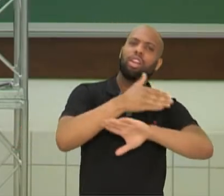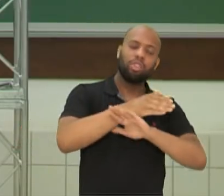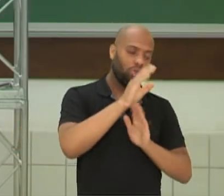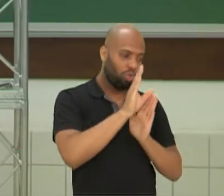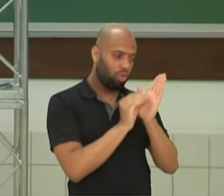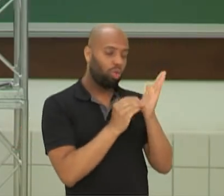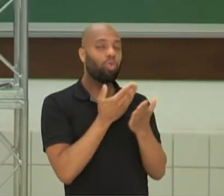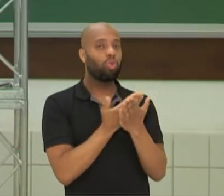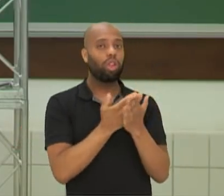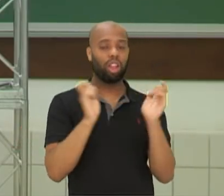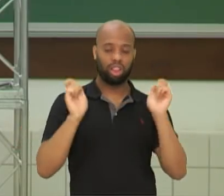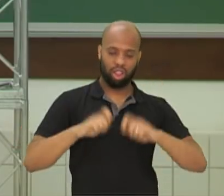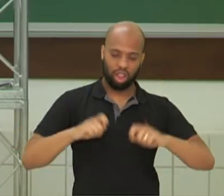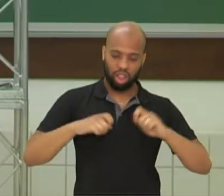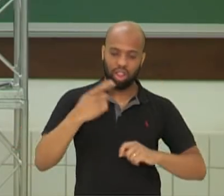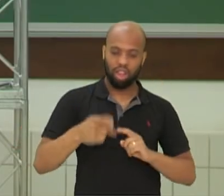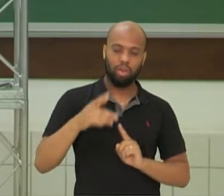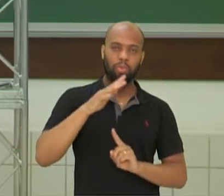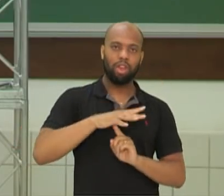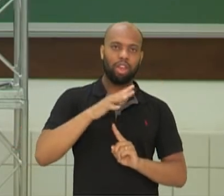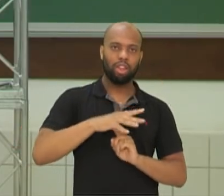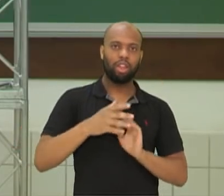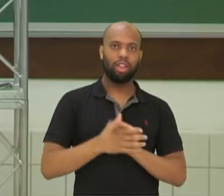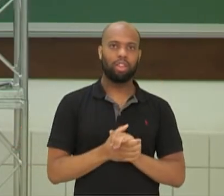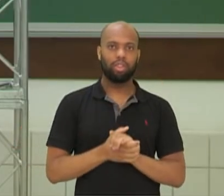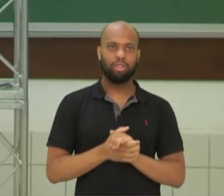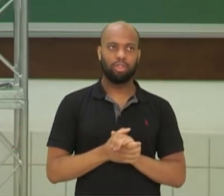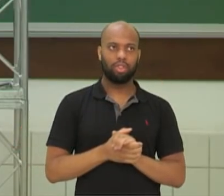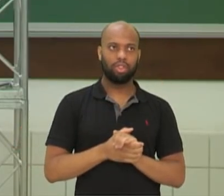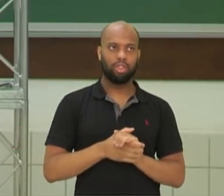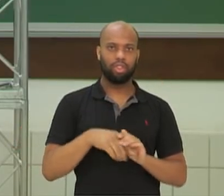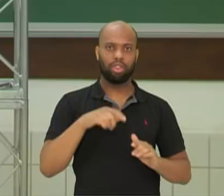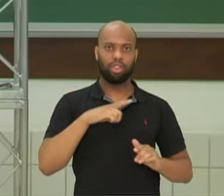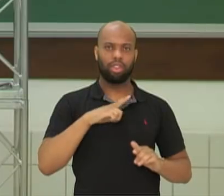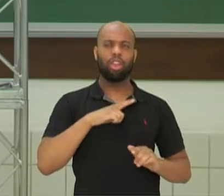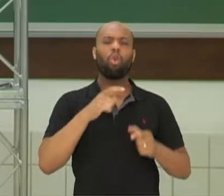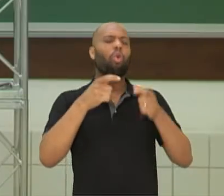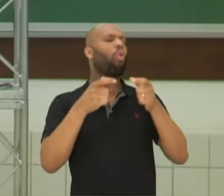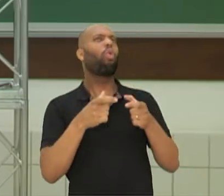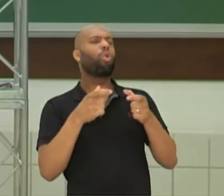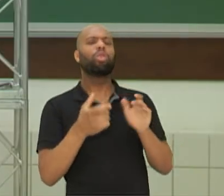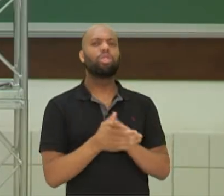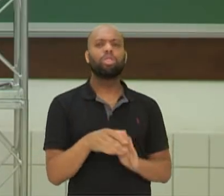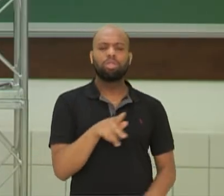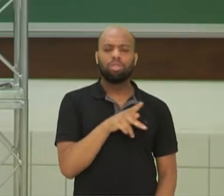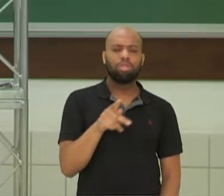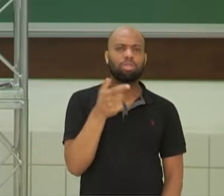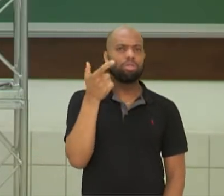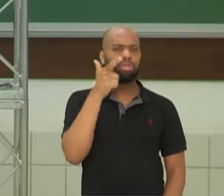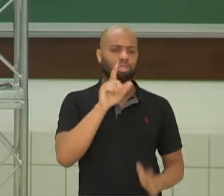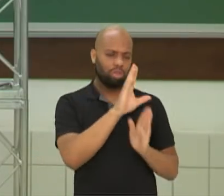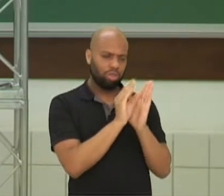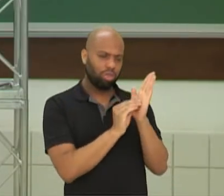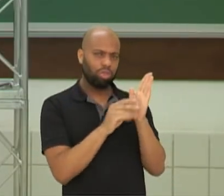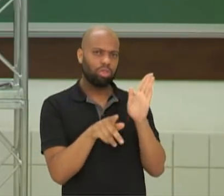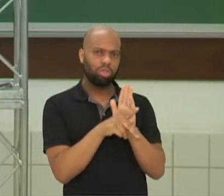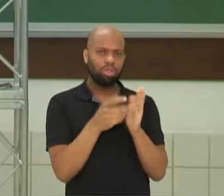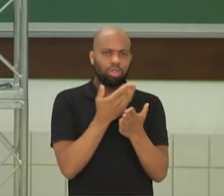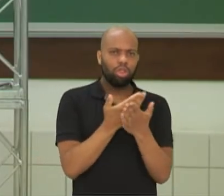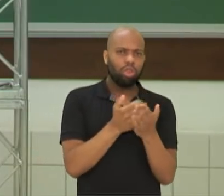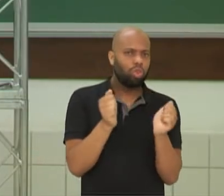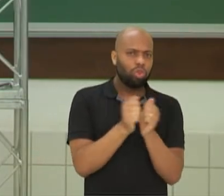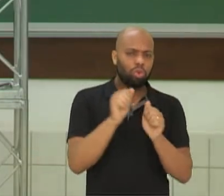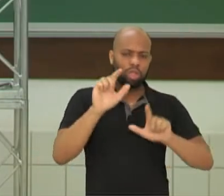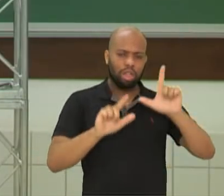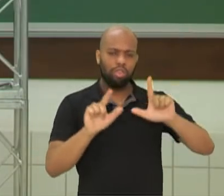conteúdo aqui no nosso Paraná, hein? Olha, veja, professor, mas aonde eu vou conseguir conteúdo das aulas? Se eu estou assistindo aqui